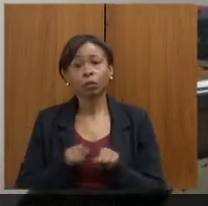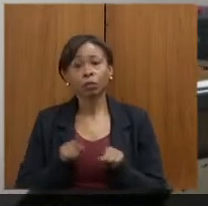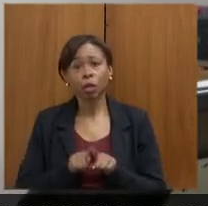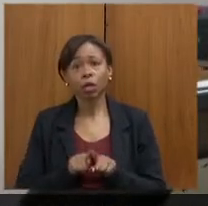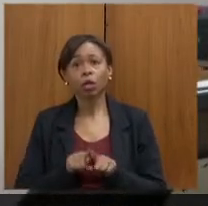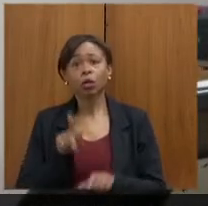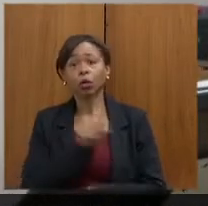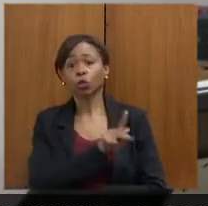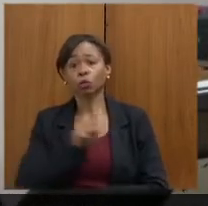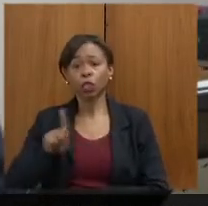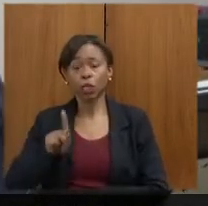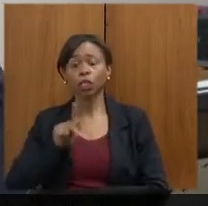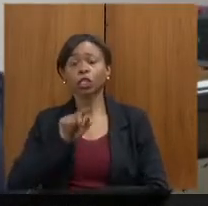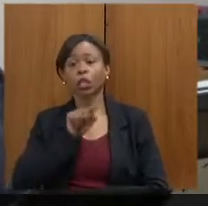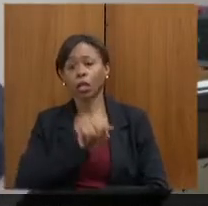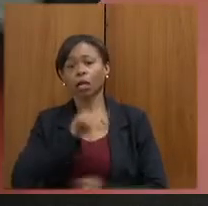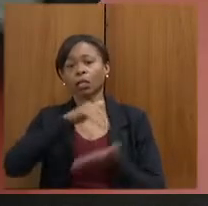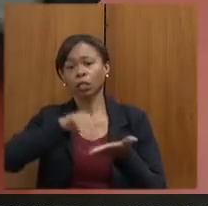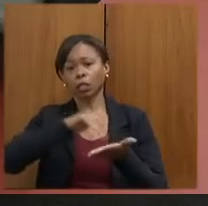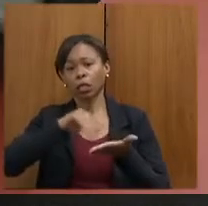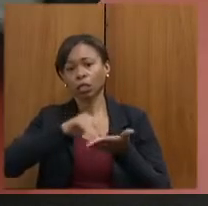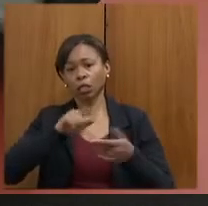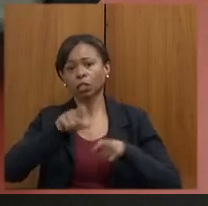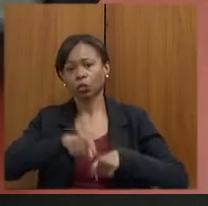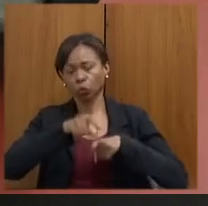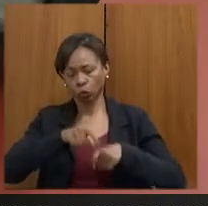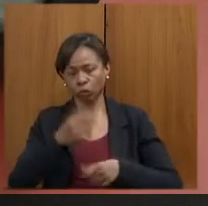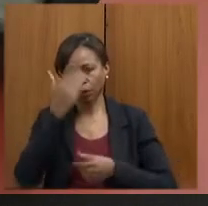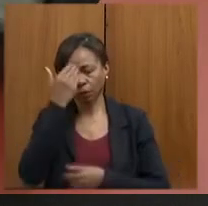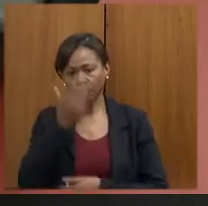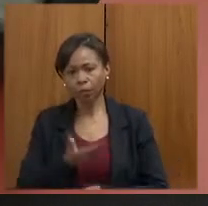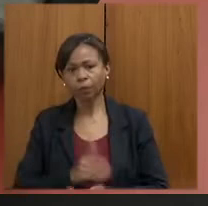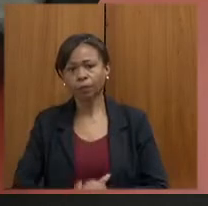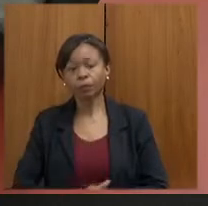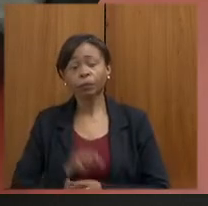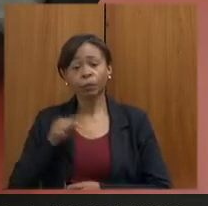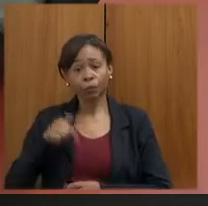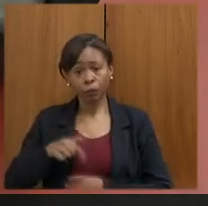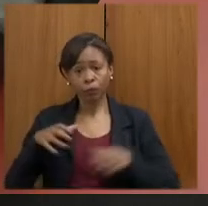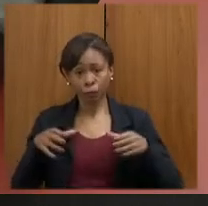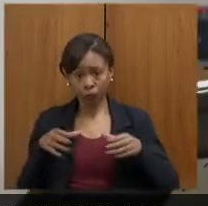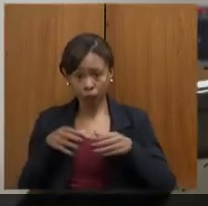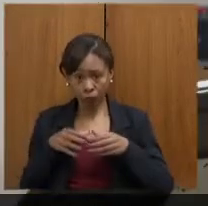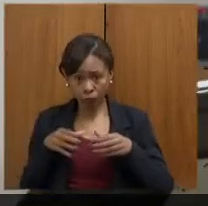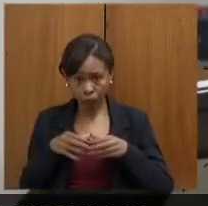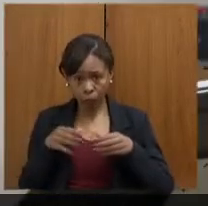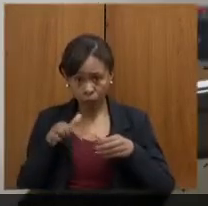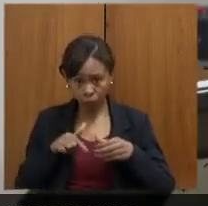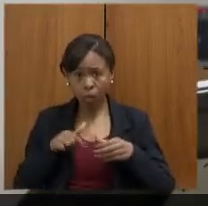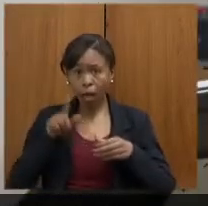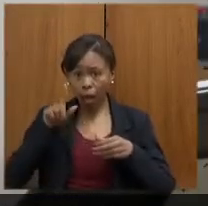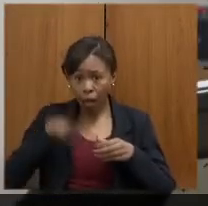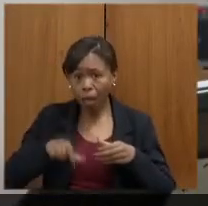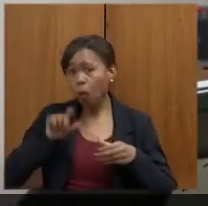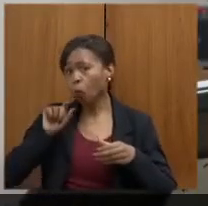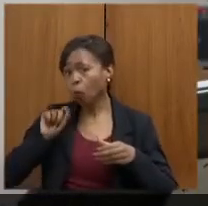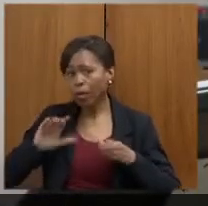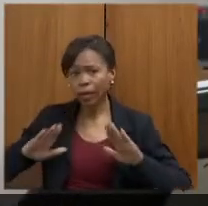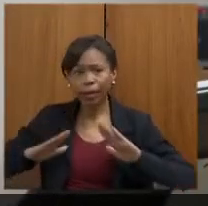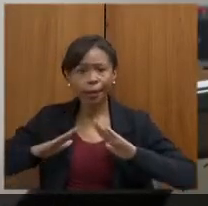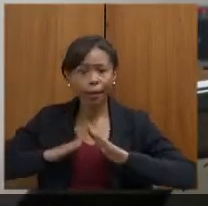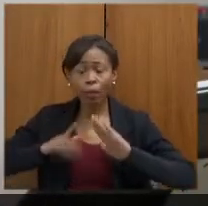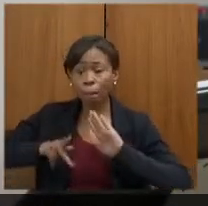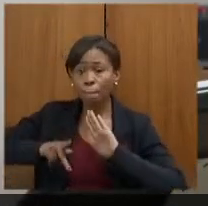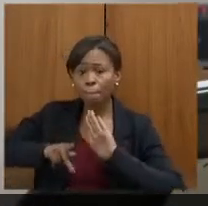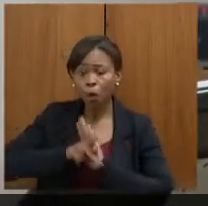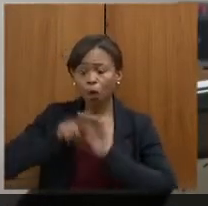vincular da secretaria de agricultura essa comissão é a casa do Produtor é o